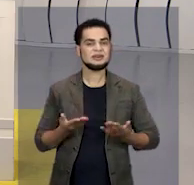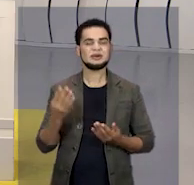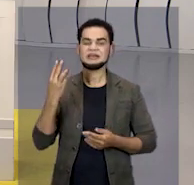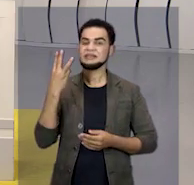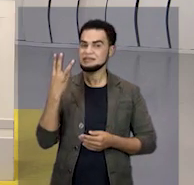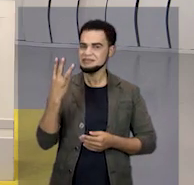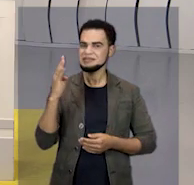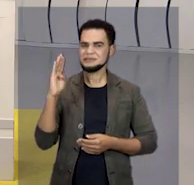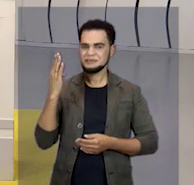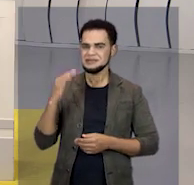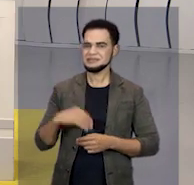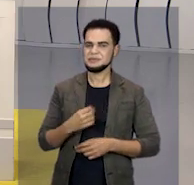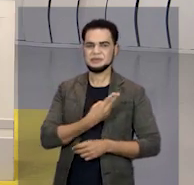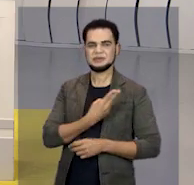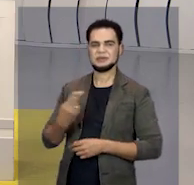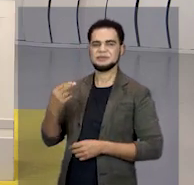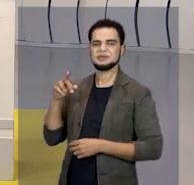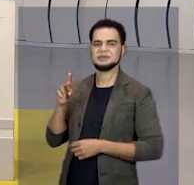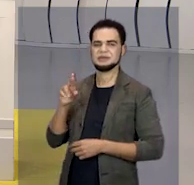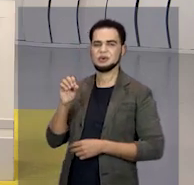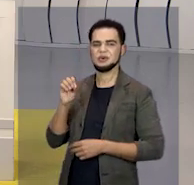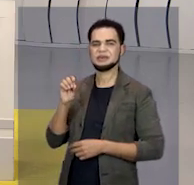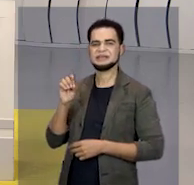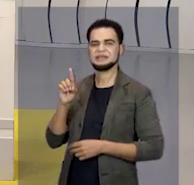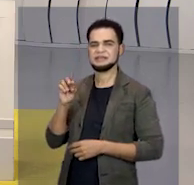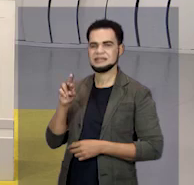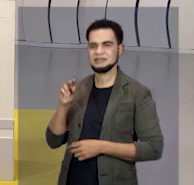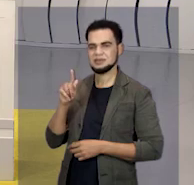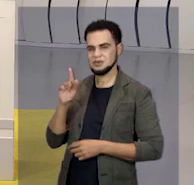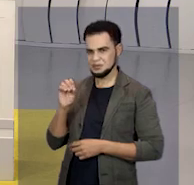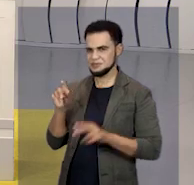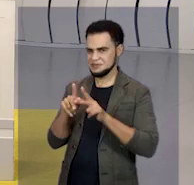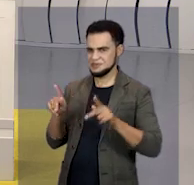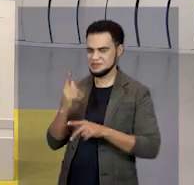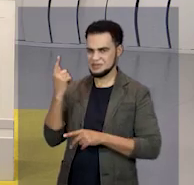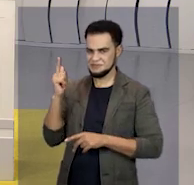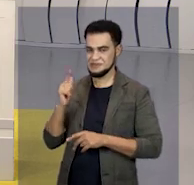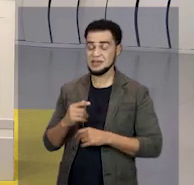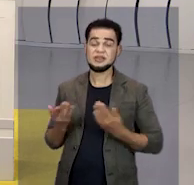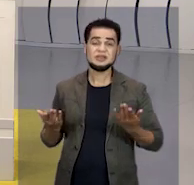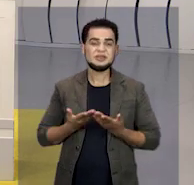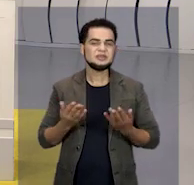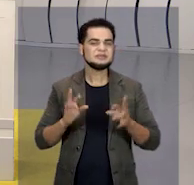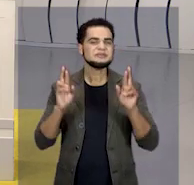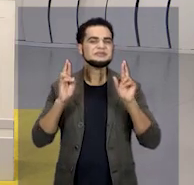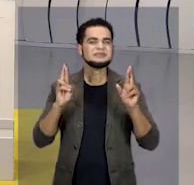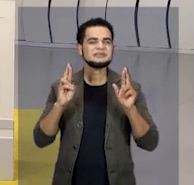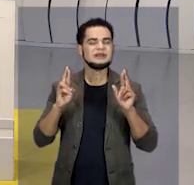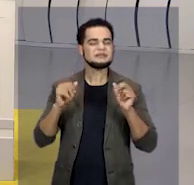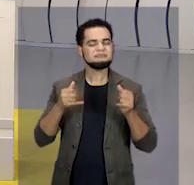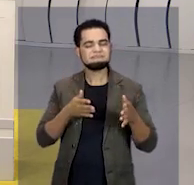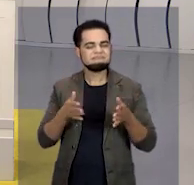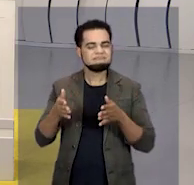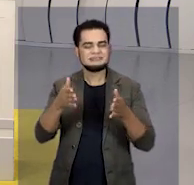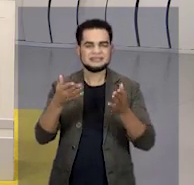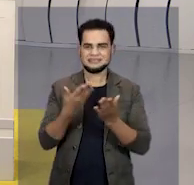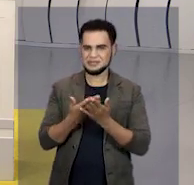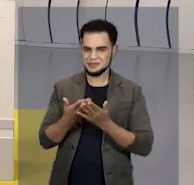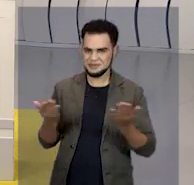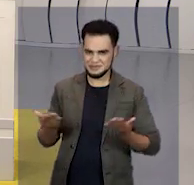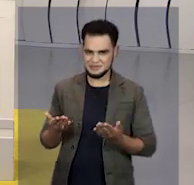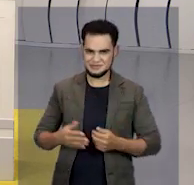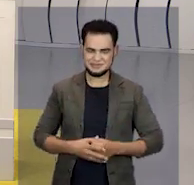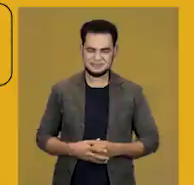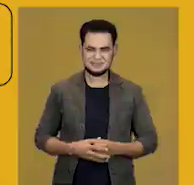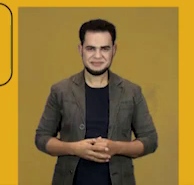bimestre. Me chamo Rodrigo, sou professor de Geografia e serei responsável por conduzir, a aula de hoje. Nós